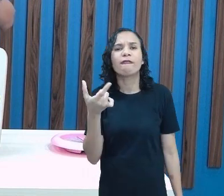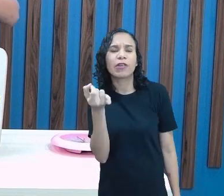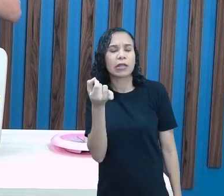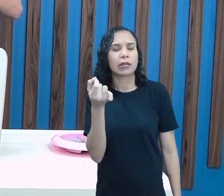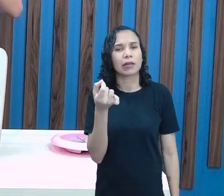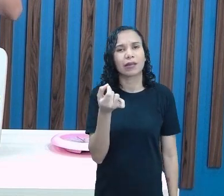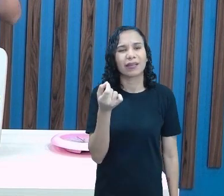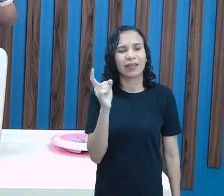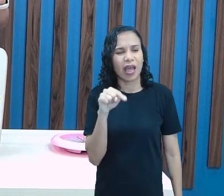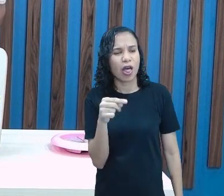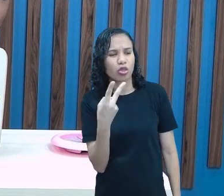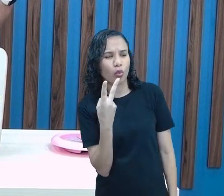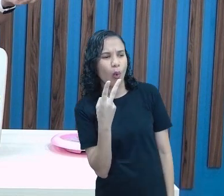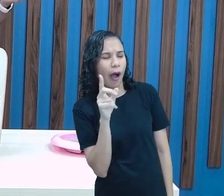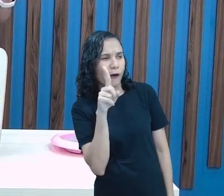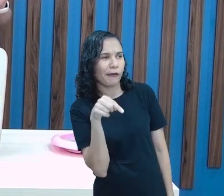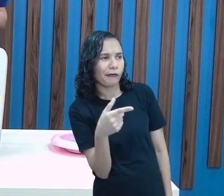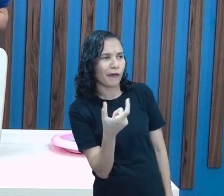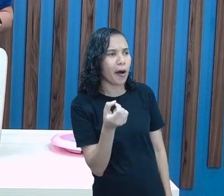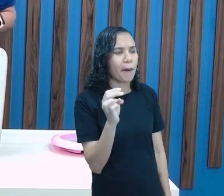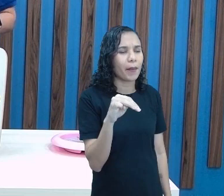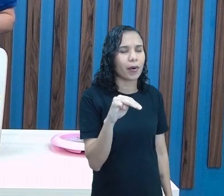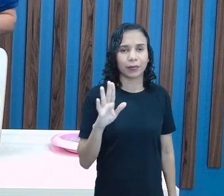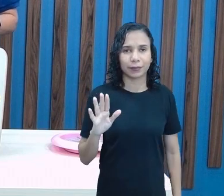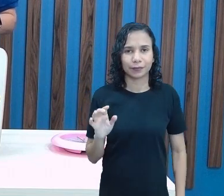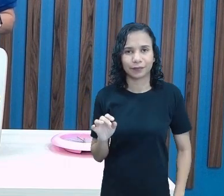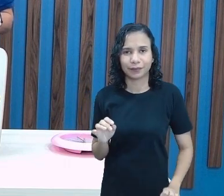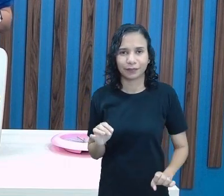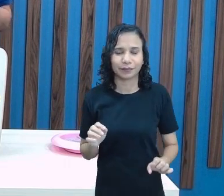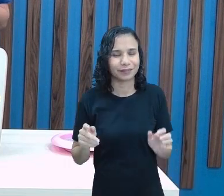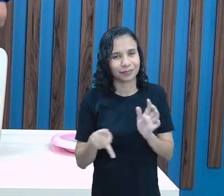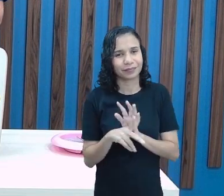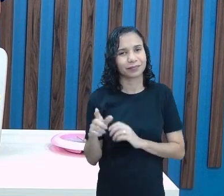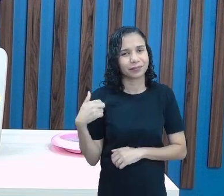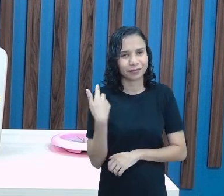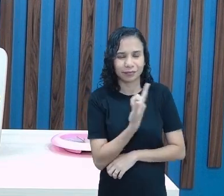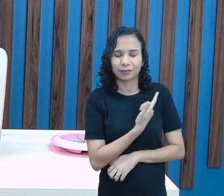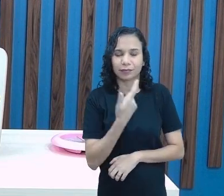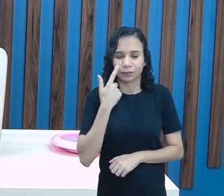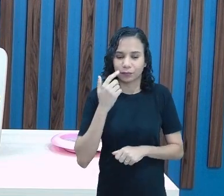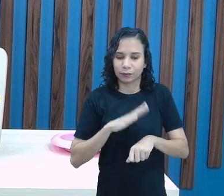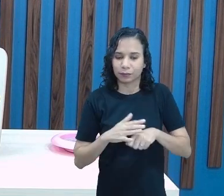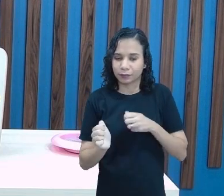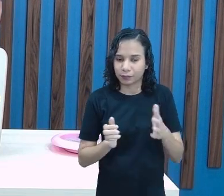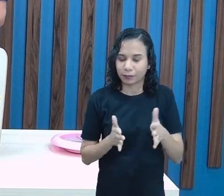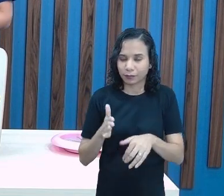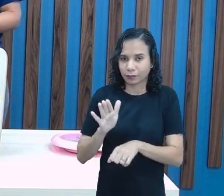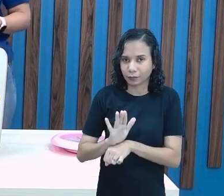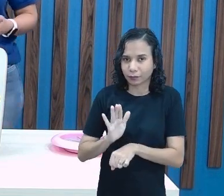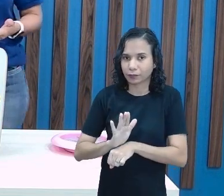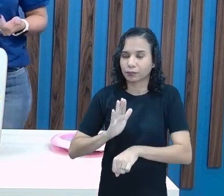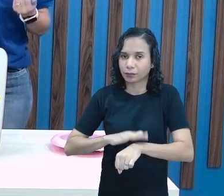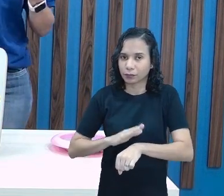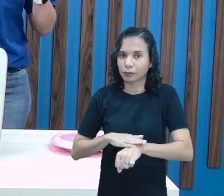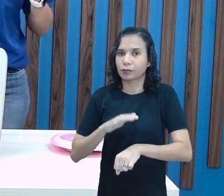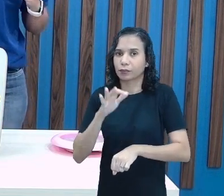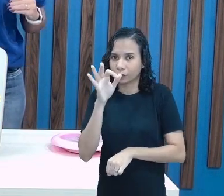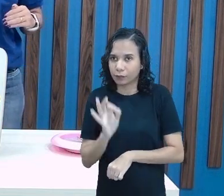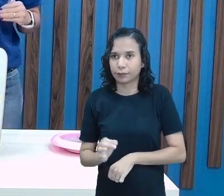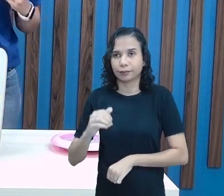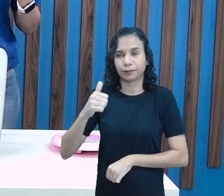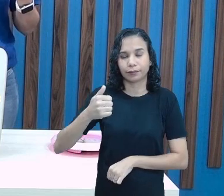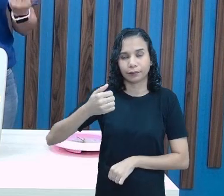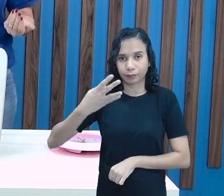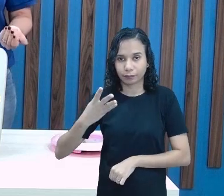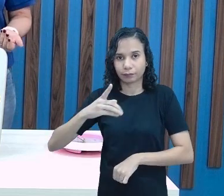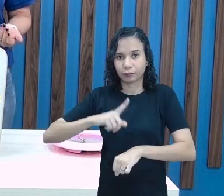sim, são 2 horas e 20 minutos. Mas se a gente está no período da tarde, a gente tem que falar, né,